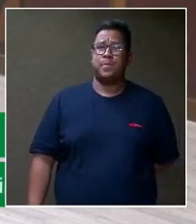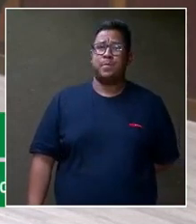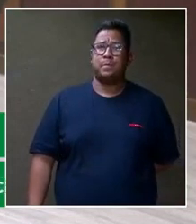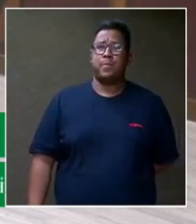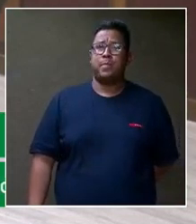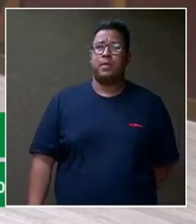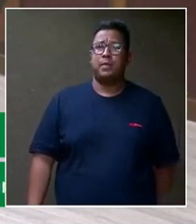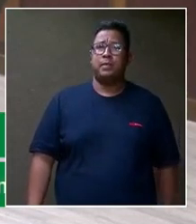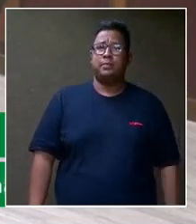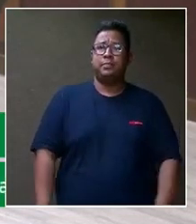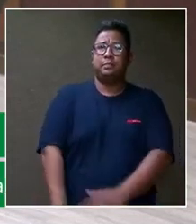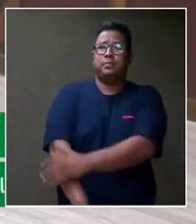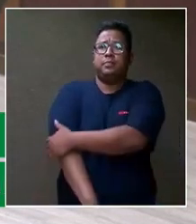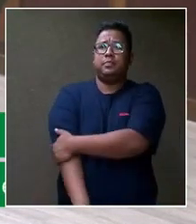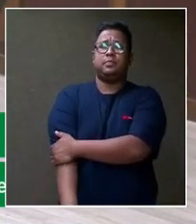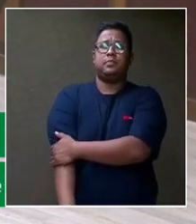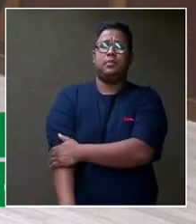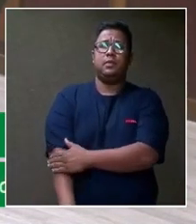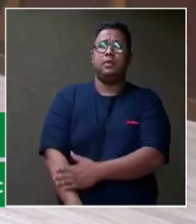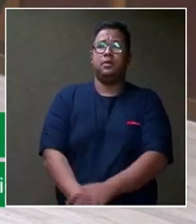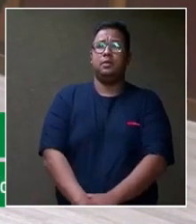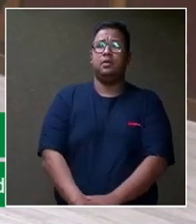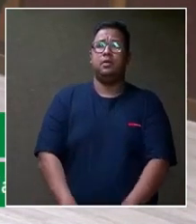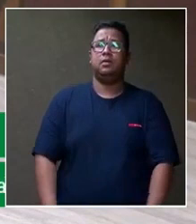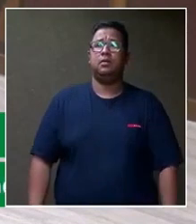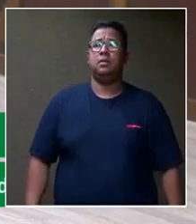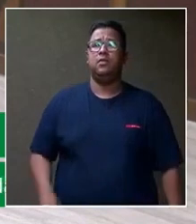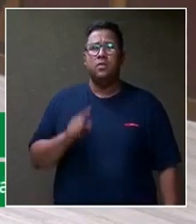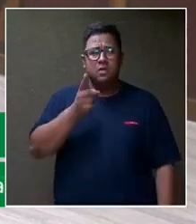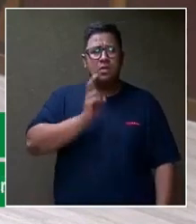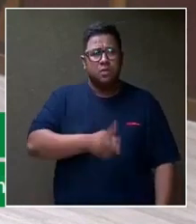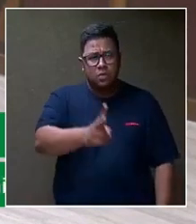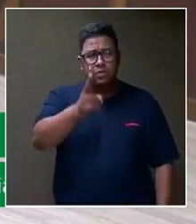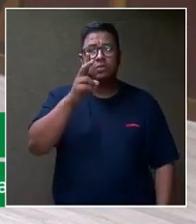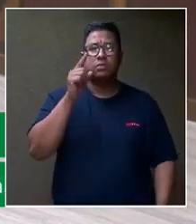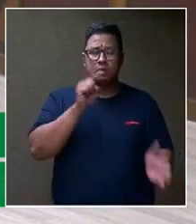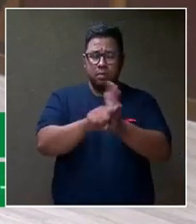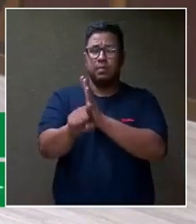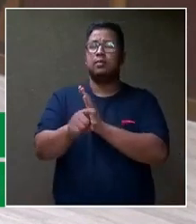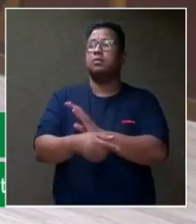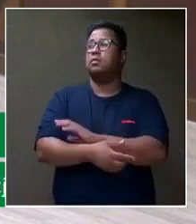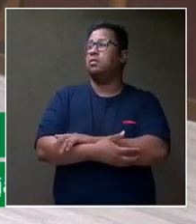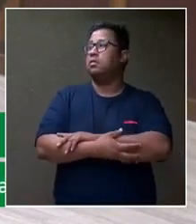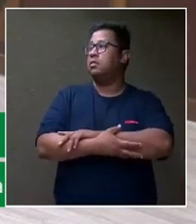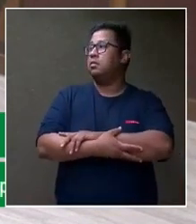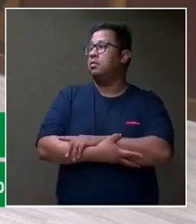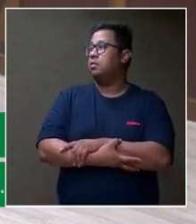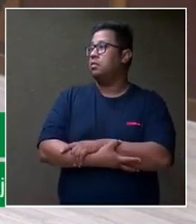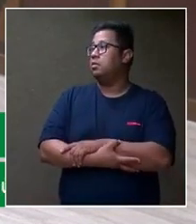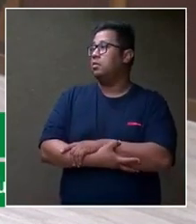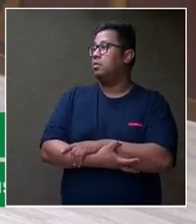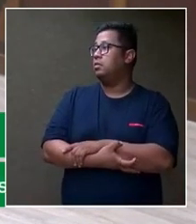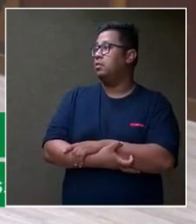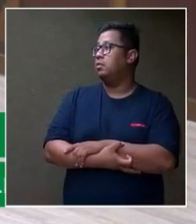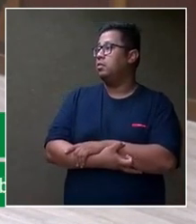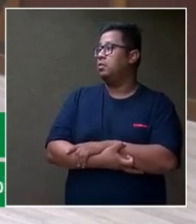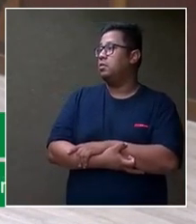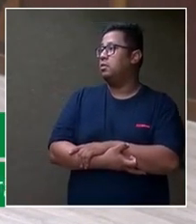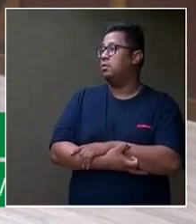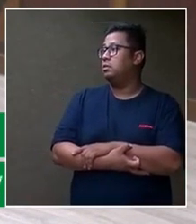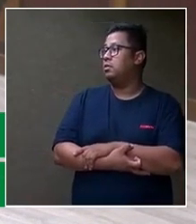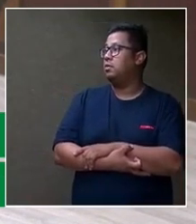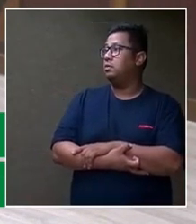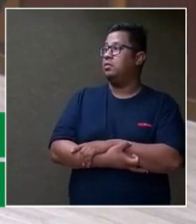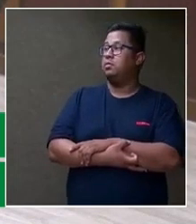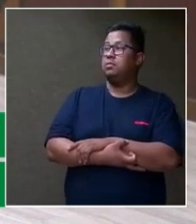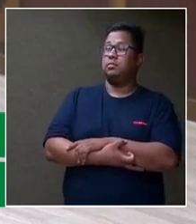Excelência. Pela por gentileza, Deus, sem manifestação na plateia. O senhor continua com as perguntas, doutor. Ela está dizendo que conversou com o Rafael, ele está fazendo uma linha, a